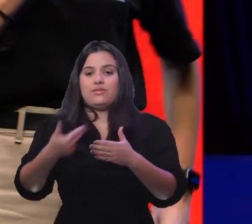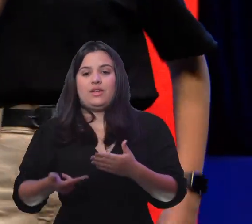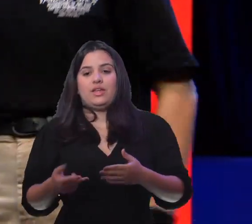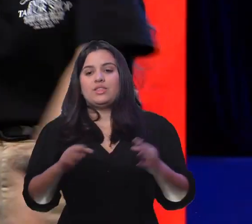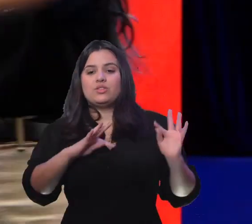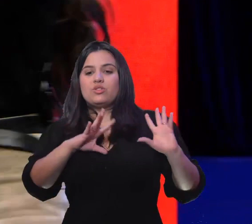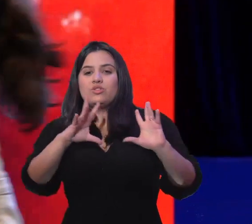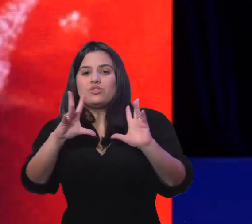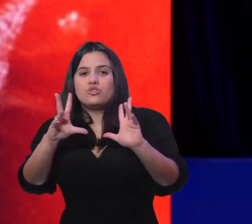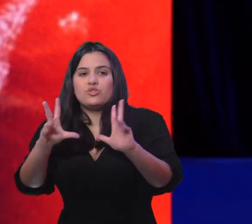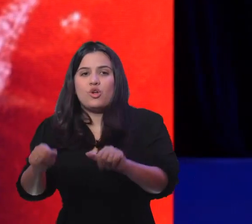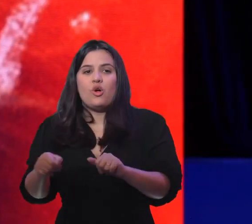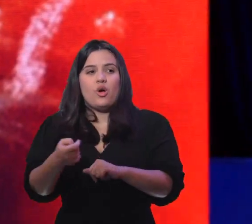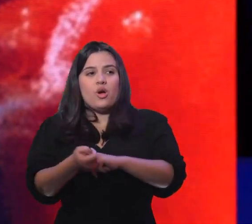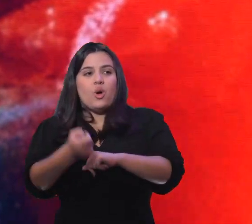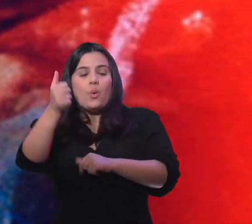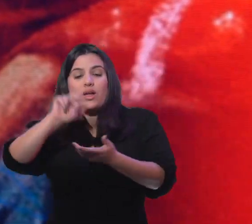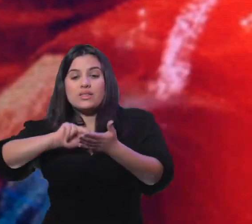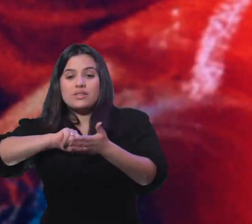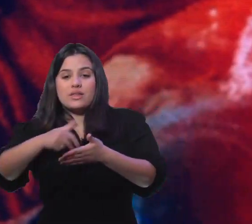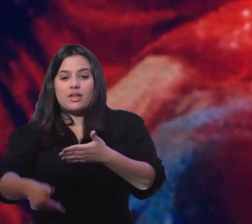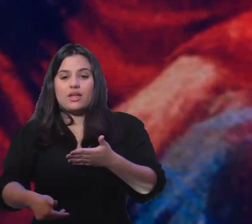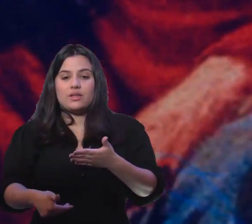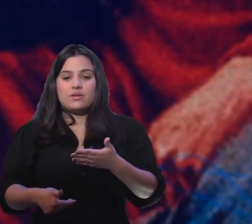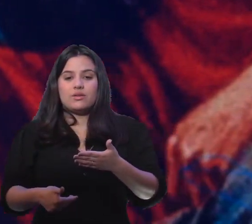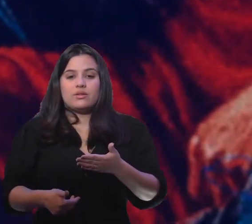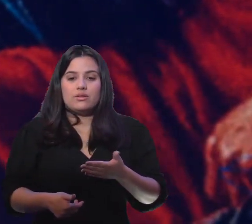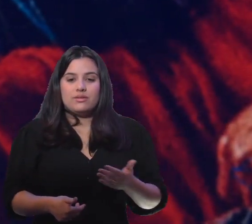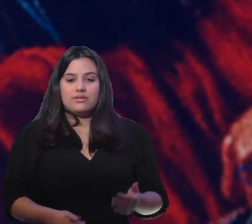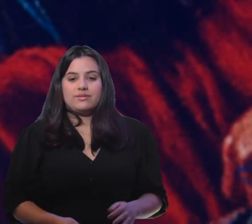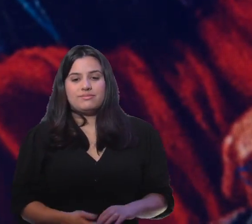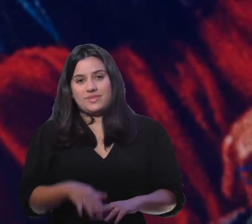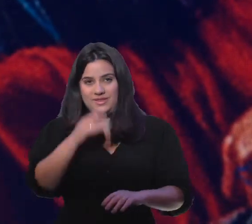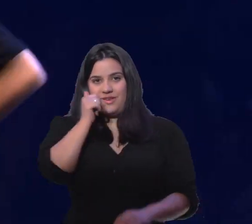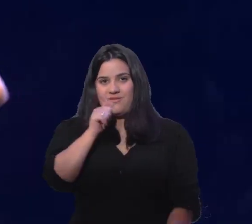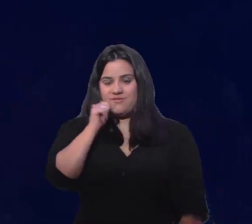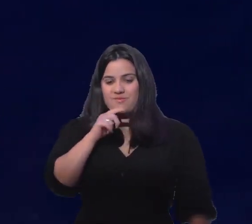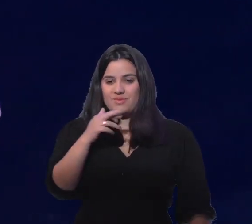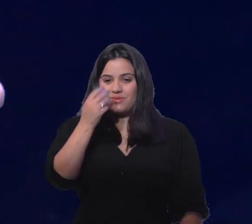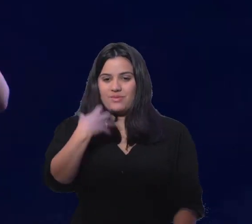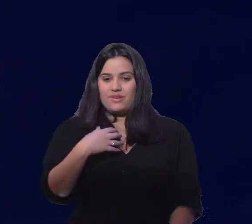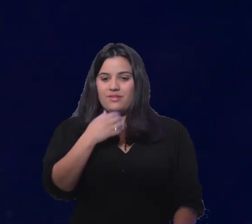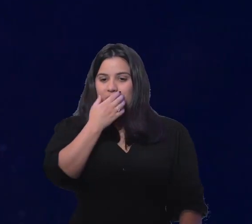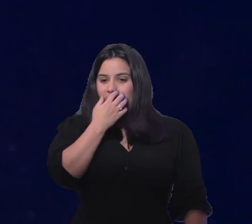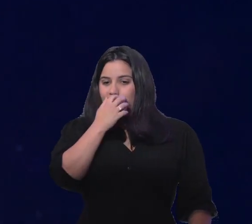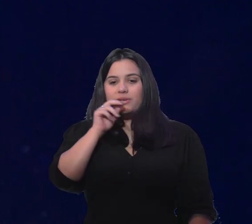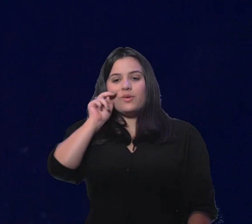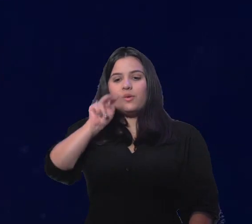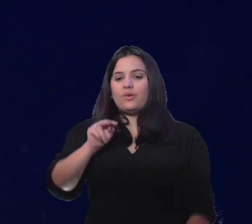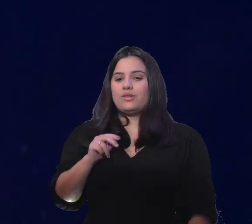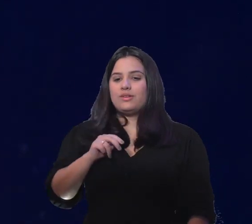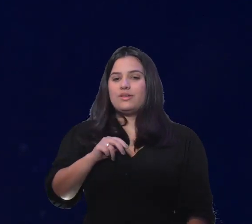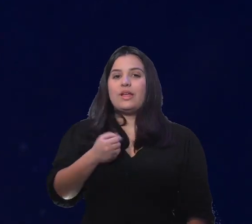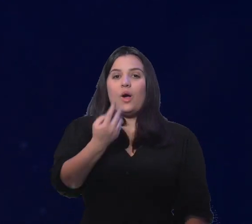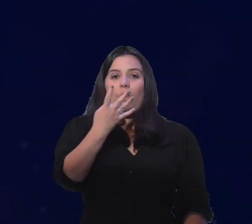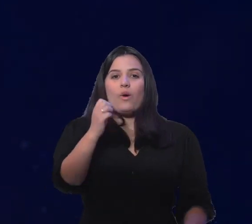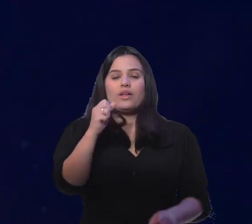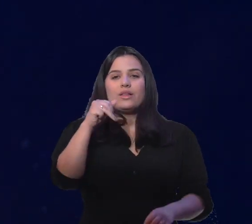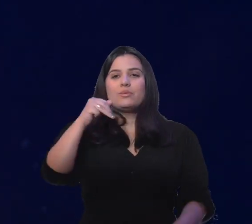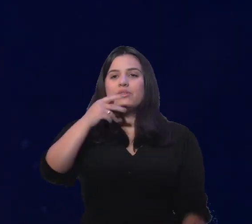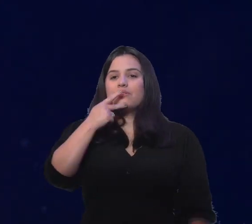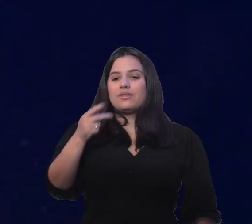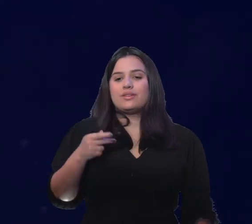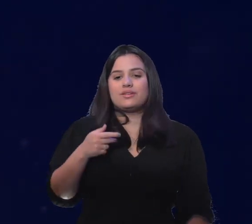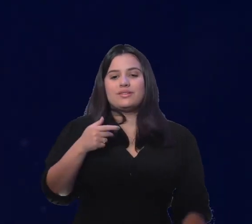mundo. E ela quase caiu do precipício. Aí, e a Radassa assim. E eu olhando pra ela, tipo, lembrando que 40 minutos atrás ela